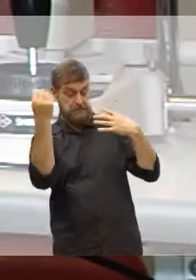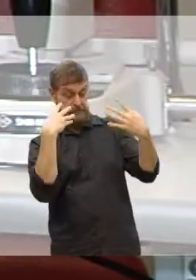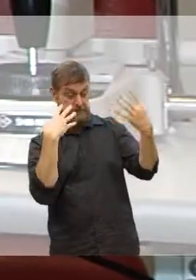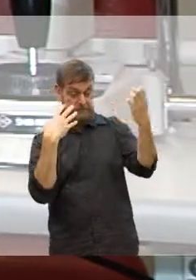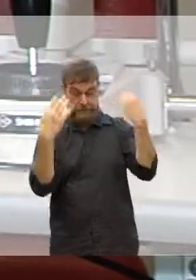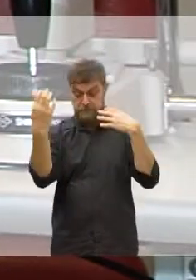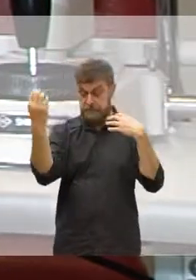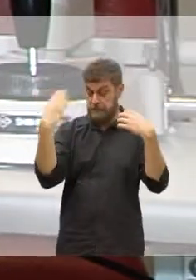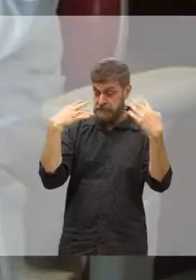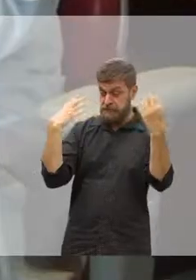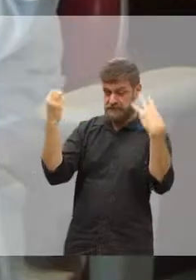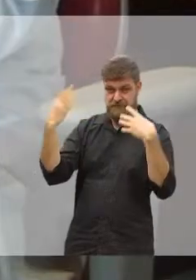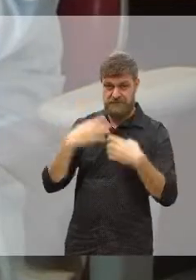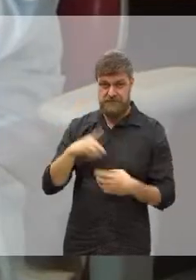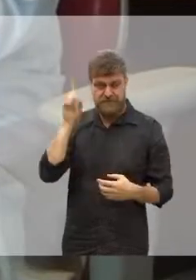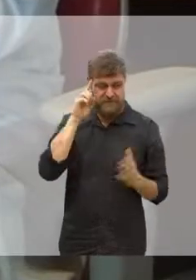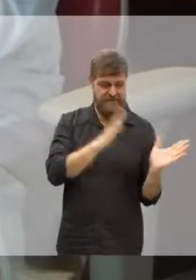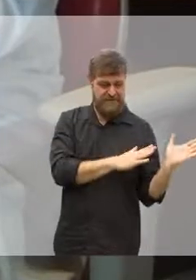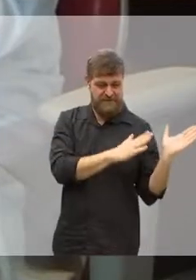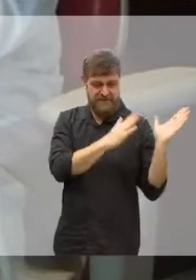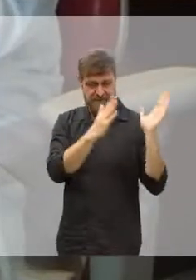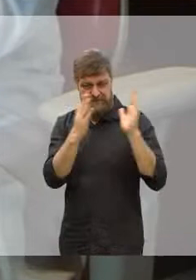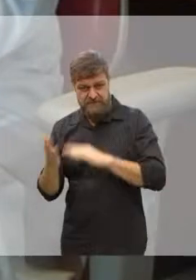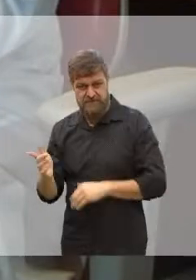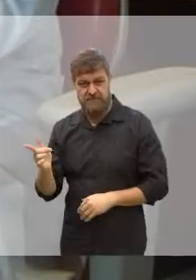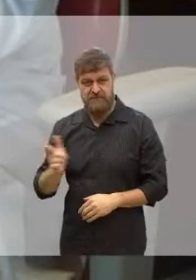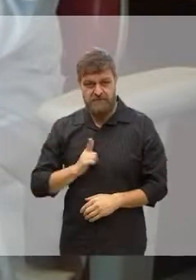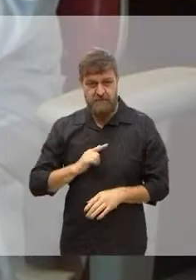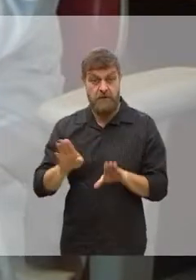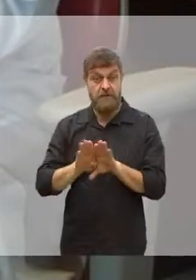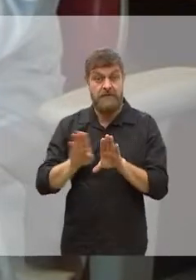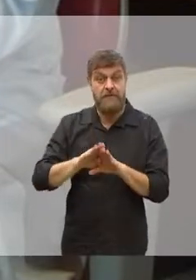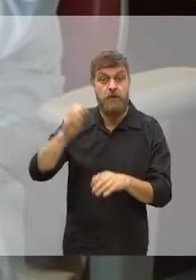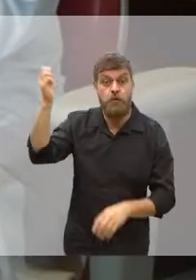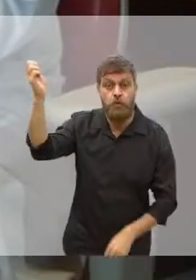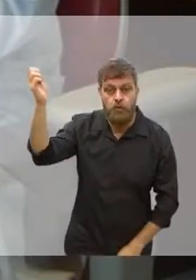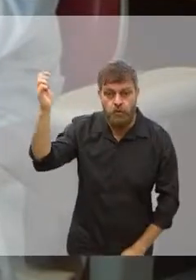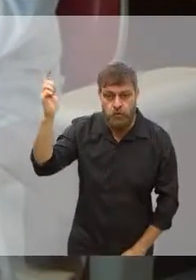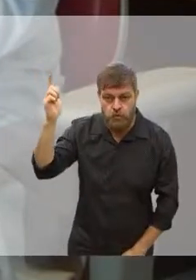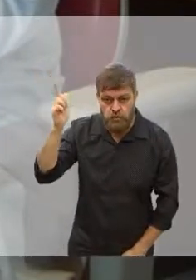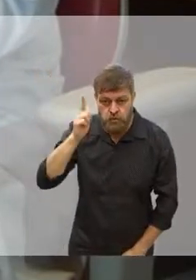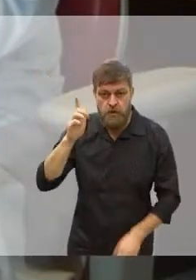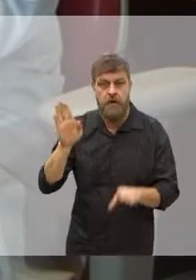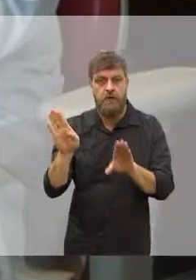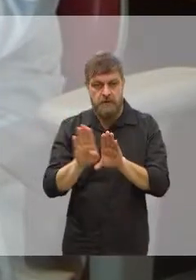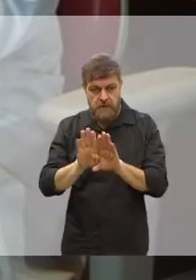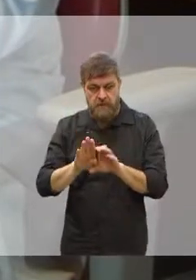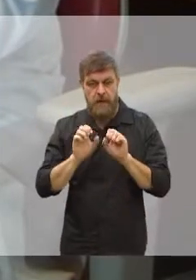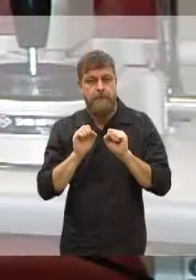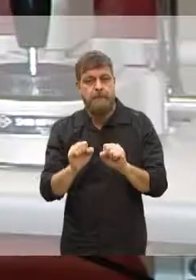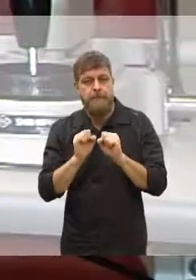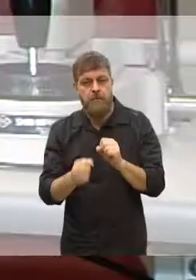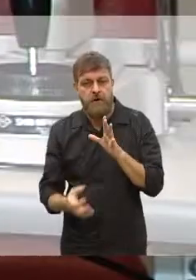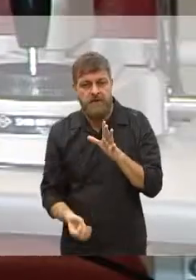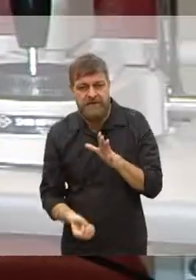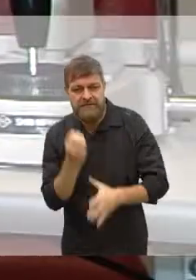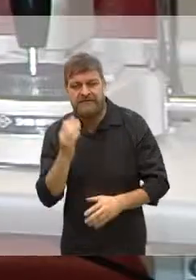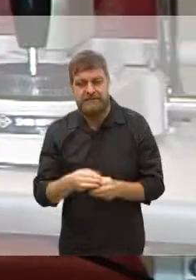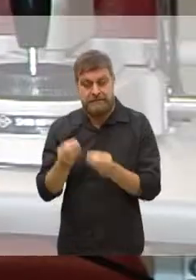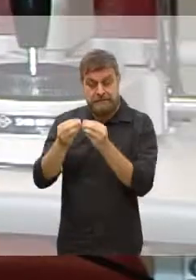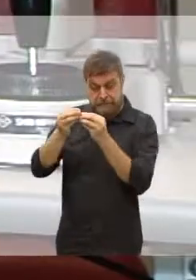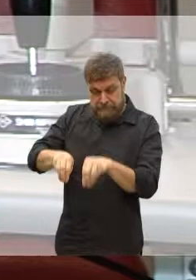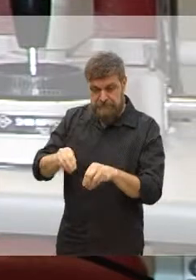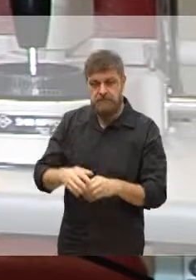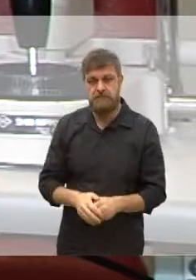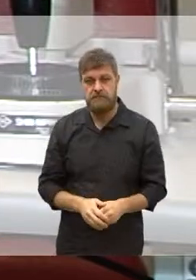inteiro e mesmo com a luz solar que emite radiação, também podem prejudicar.